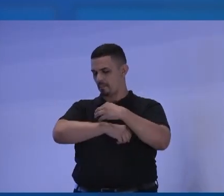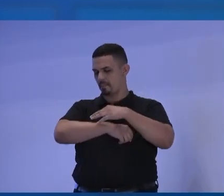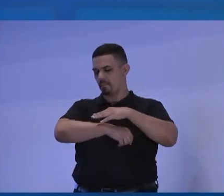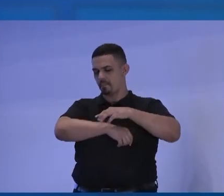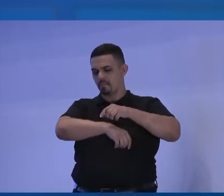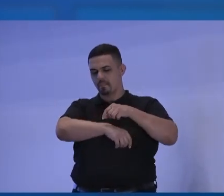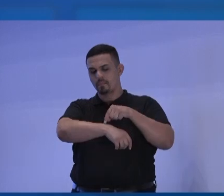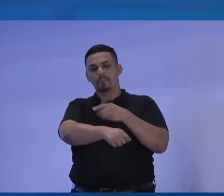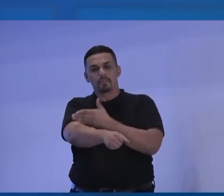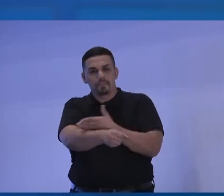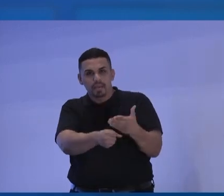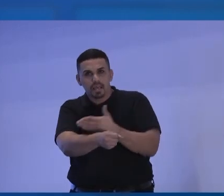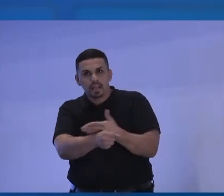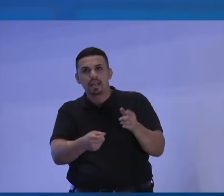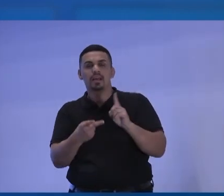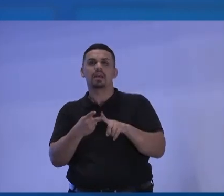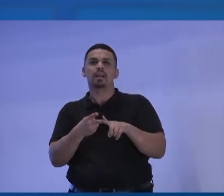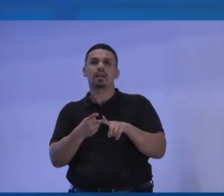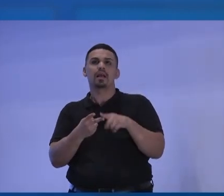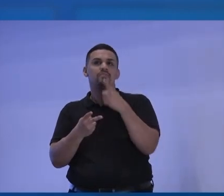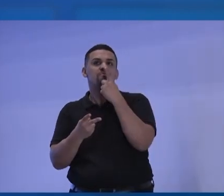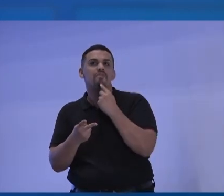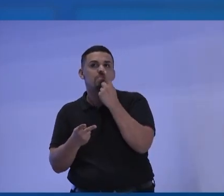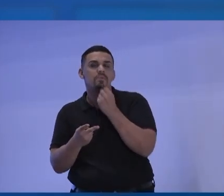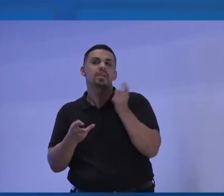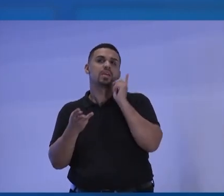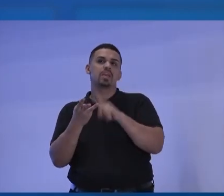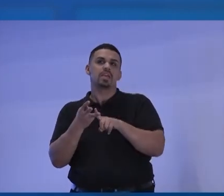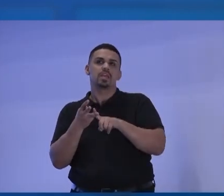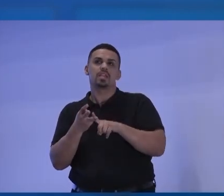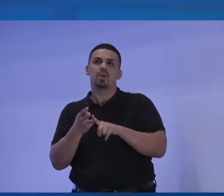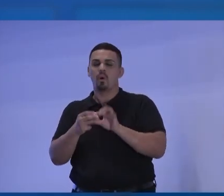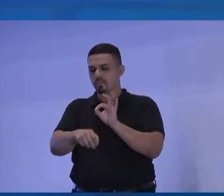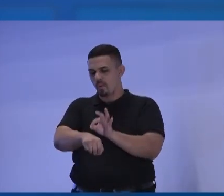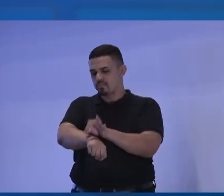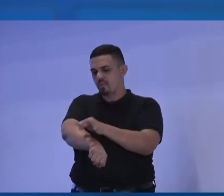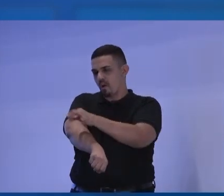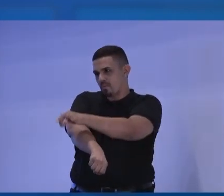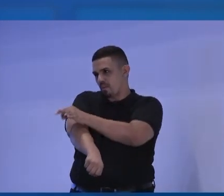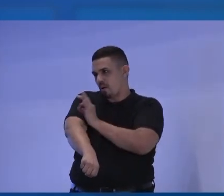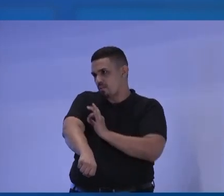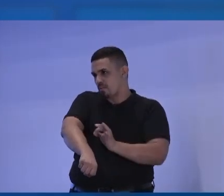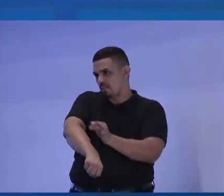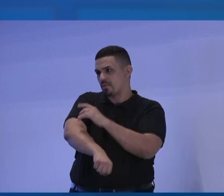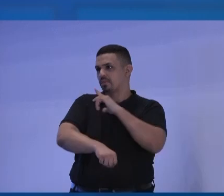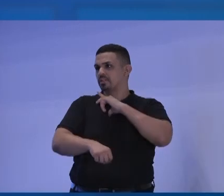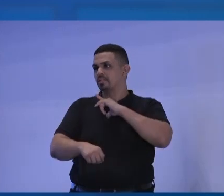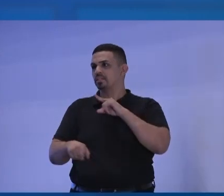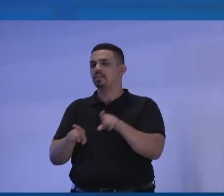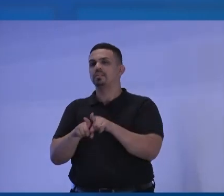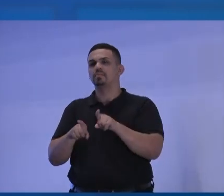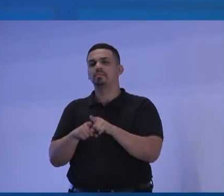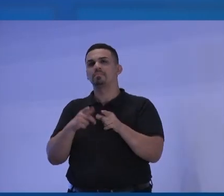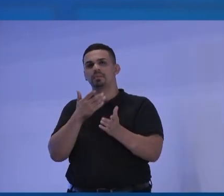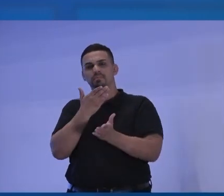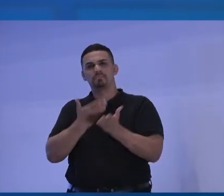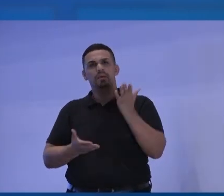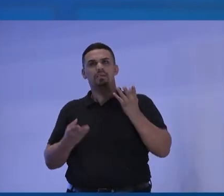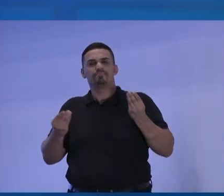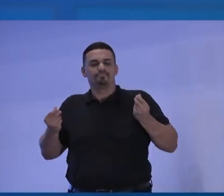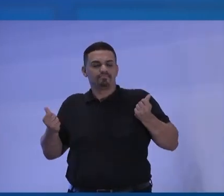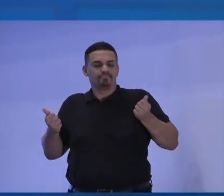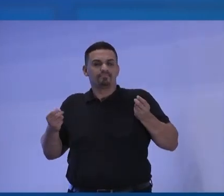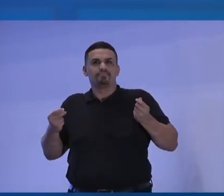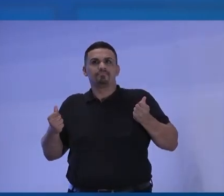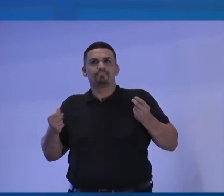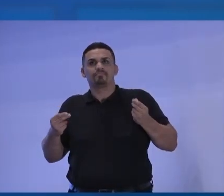manchas brancas ou essas placas vermelhas, ou até às vezes carocinho na pele, sempre acompanhado de uma perda de sensibilidade,